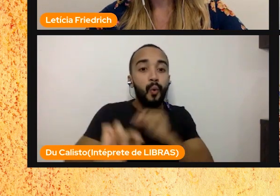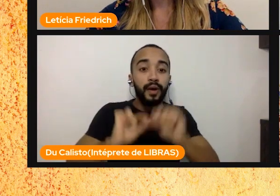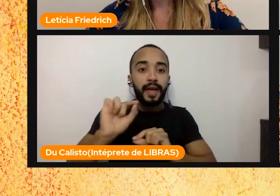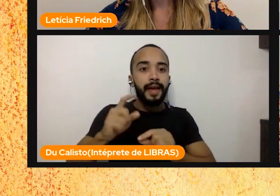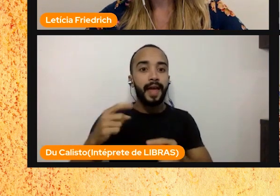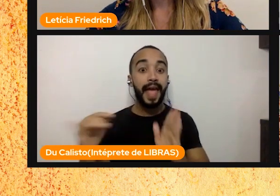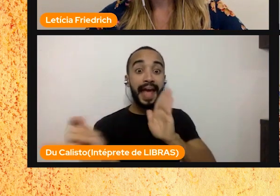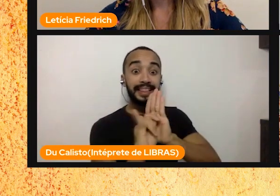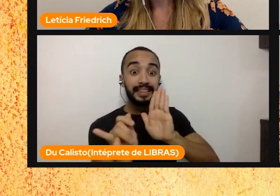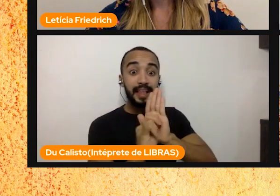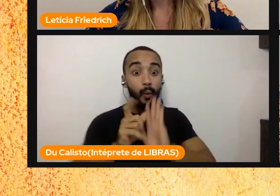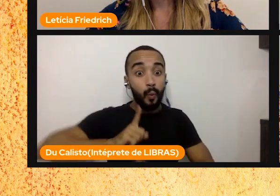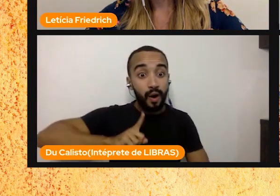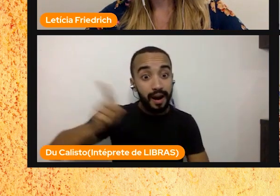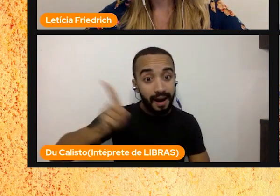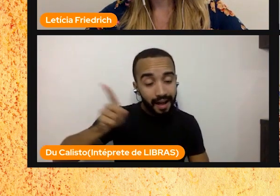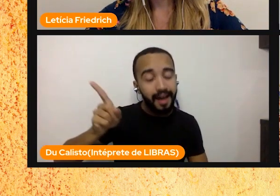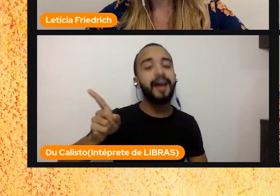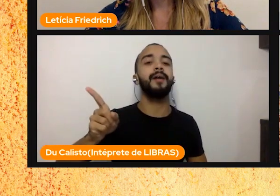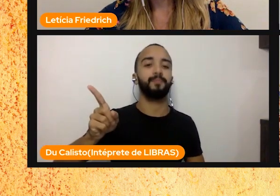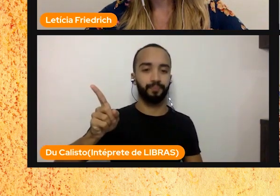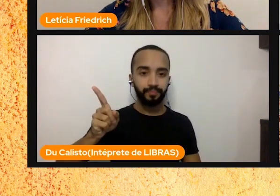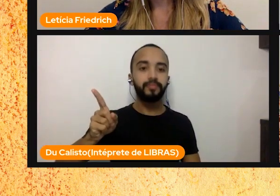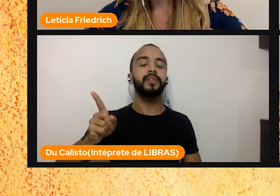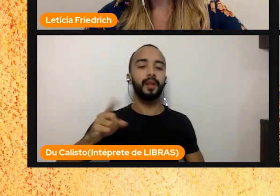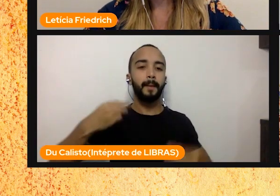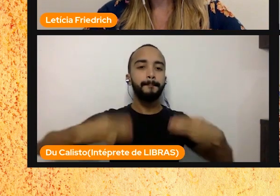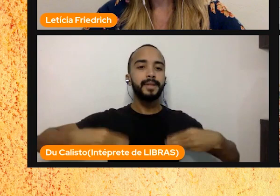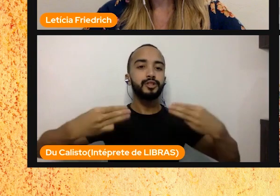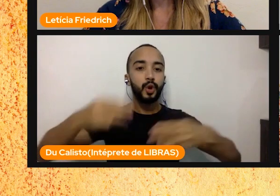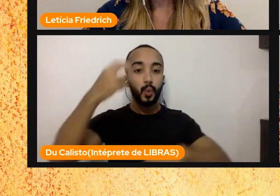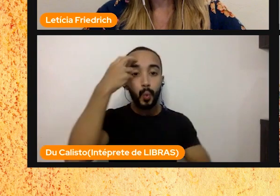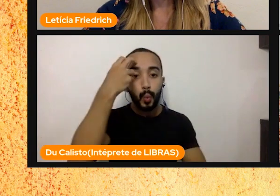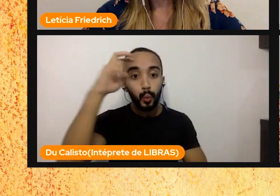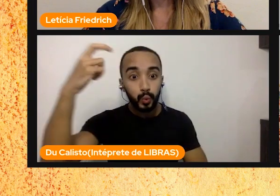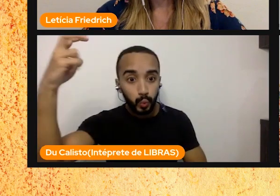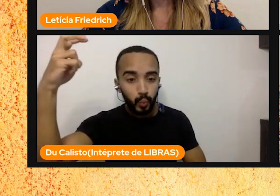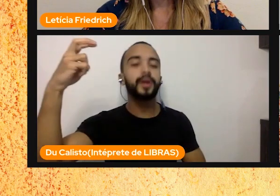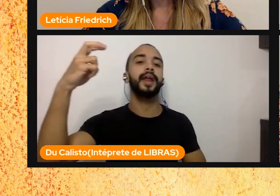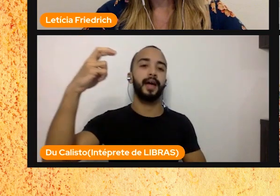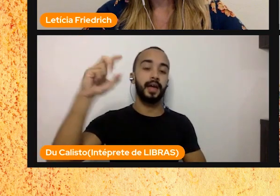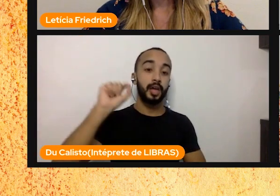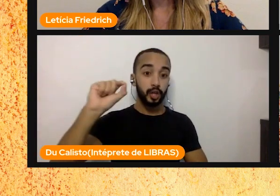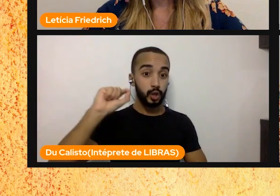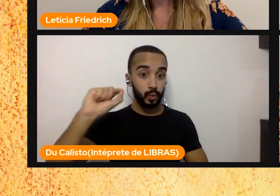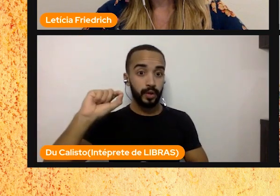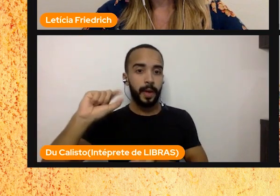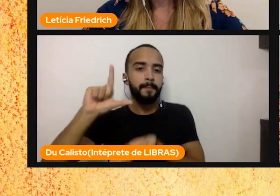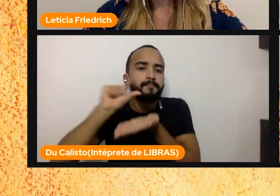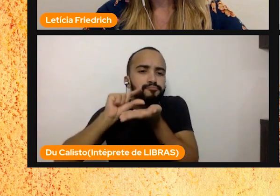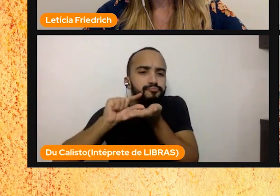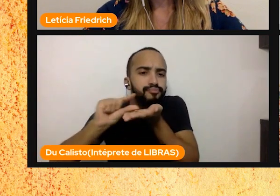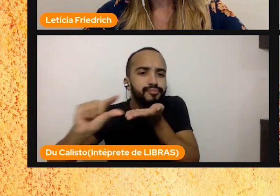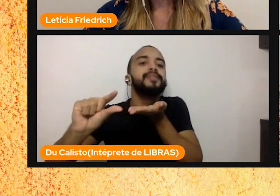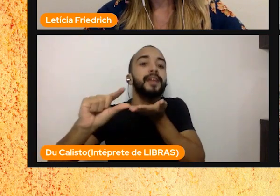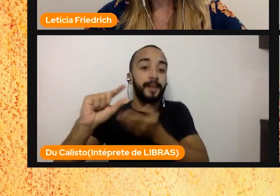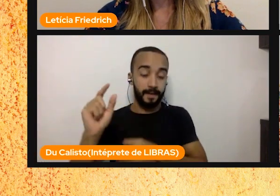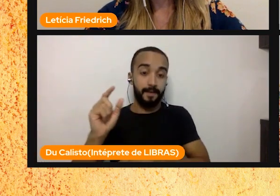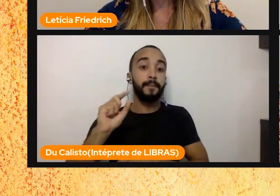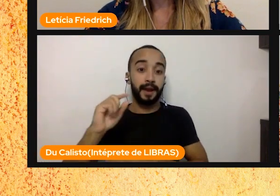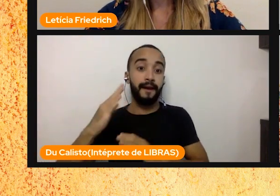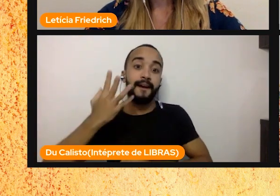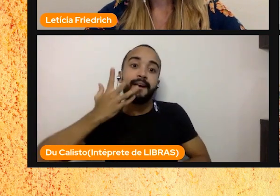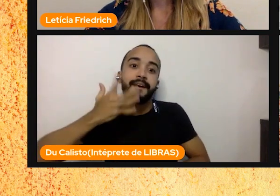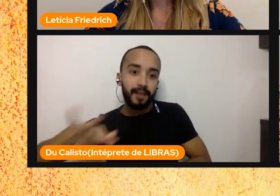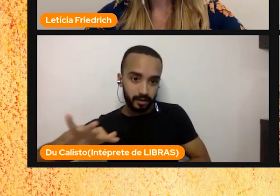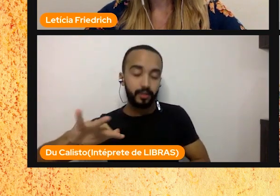do saudoso Ministério da Cultura, que é aquele de baixo orçamento infantil. Então, você fazer um longa já é loucura, adaptar de uma